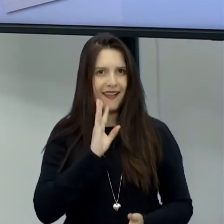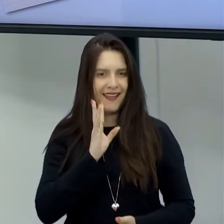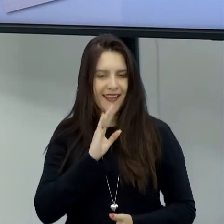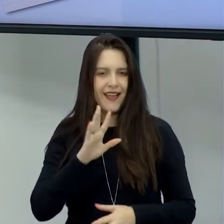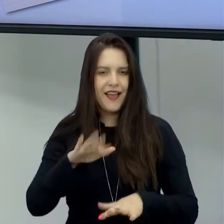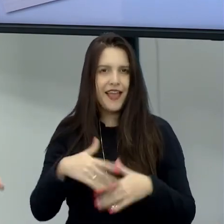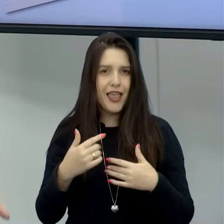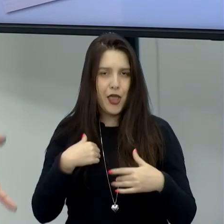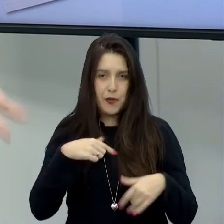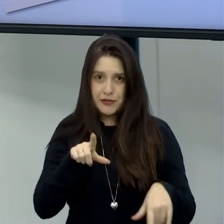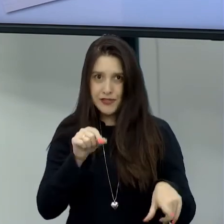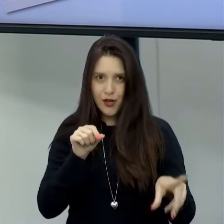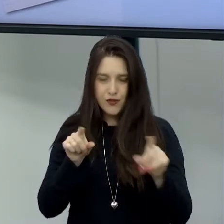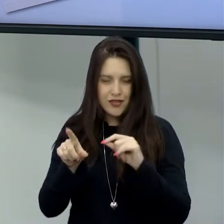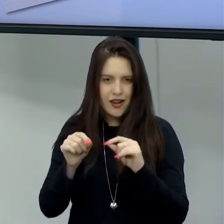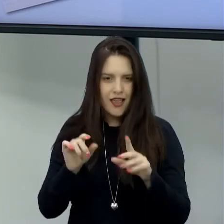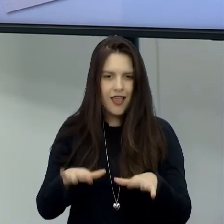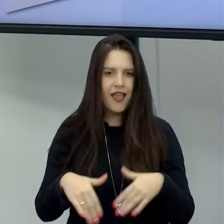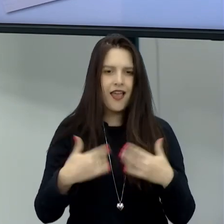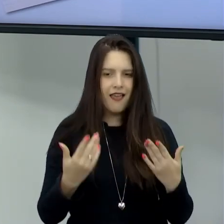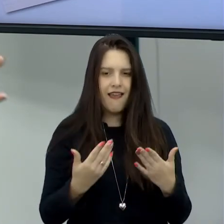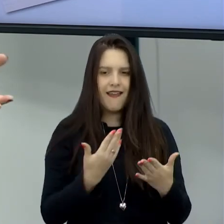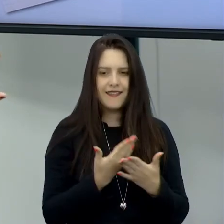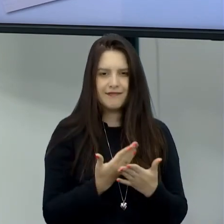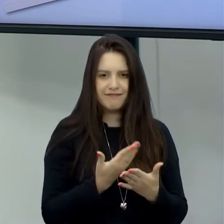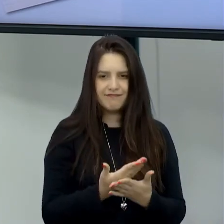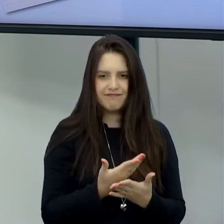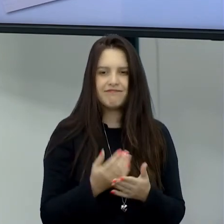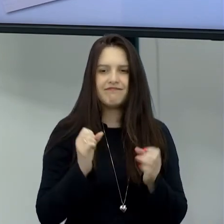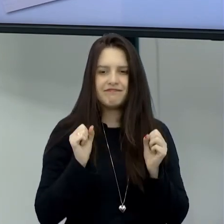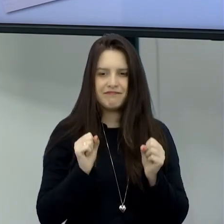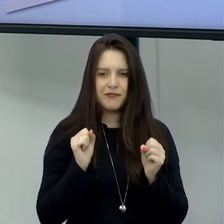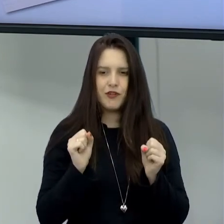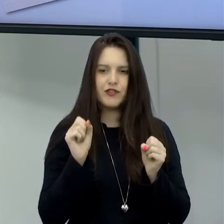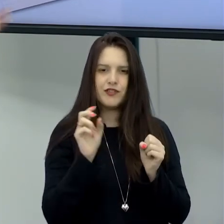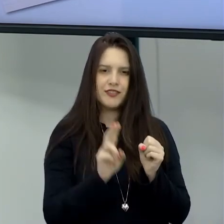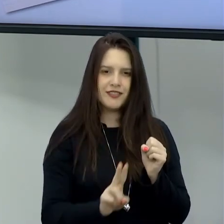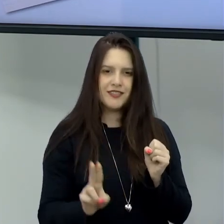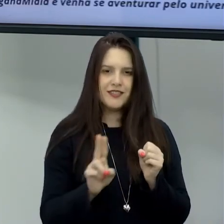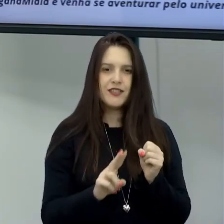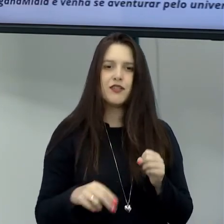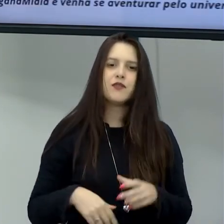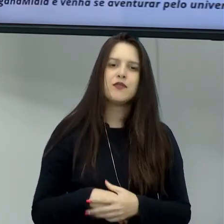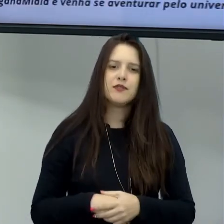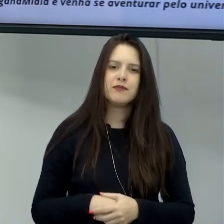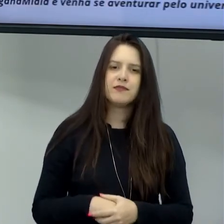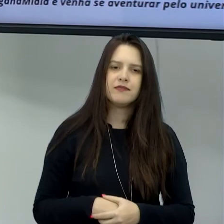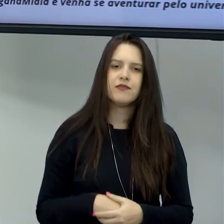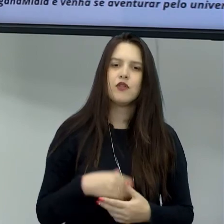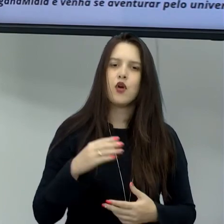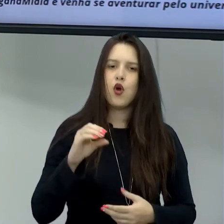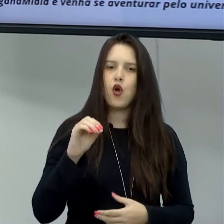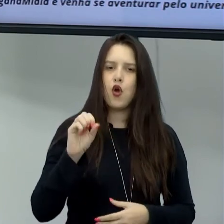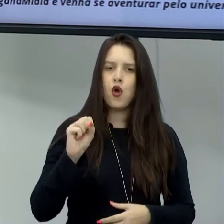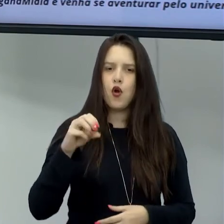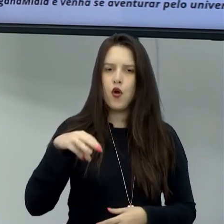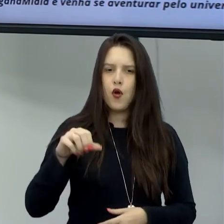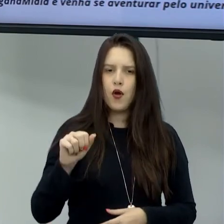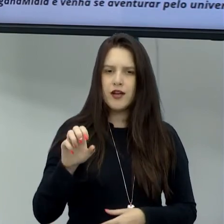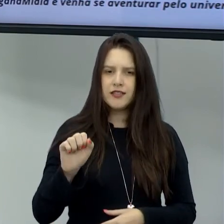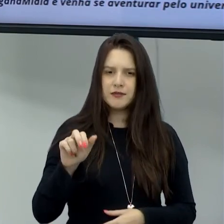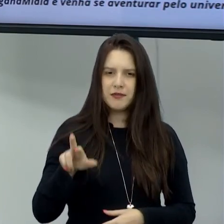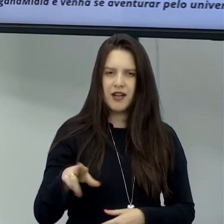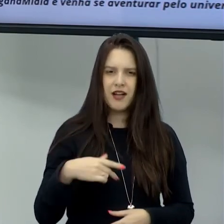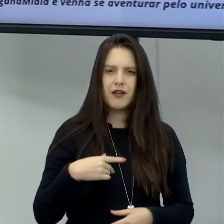eu selecionei lá para revivê-las aqui de forma diferenciada com vocês. Osmar, oi. Eu vou pedir para que eles